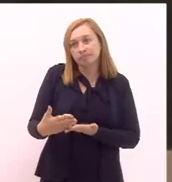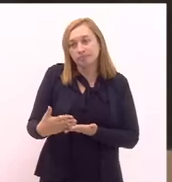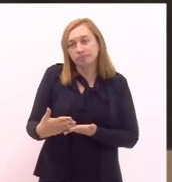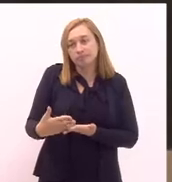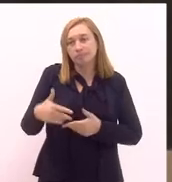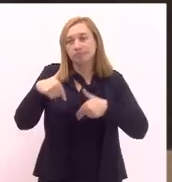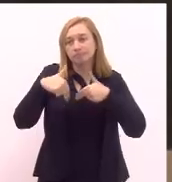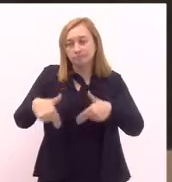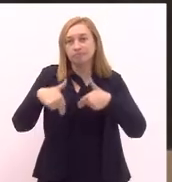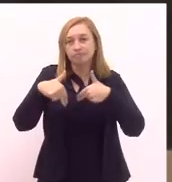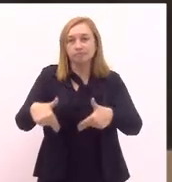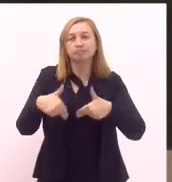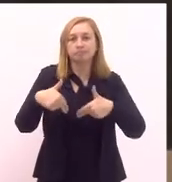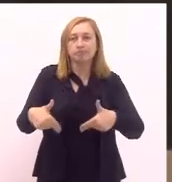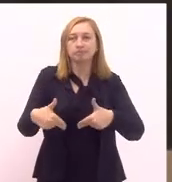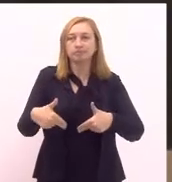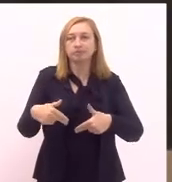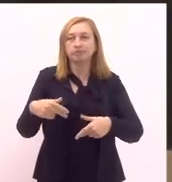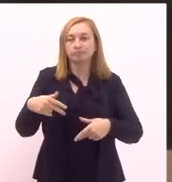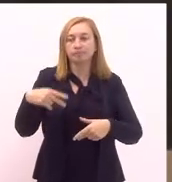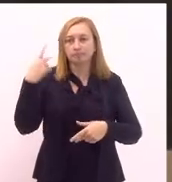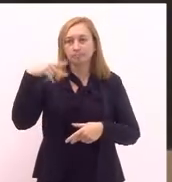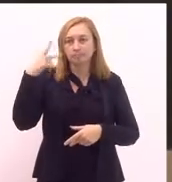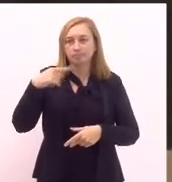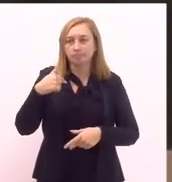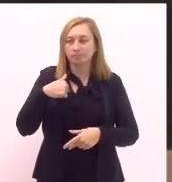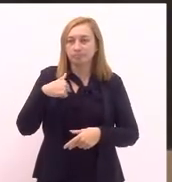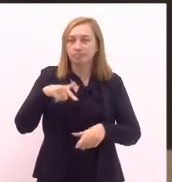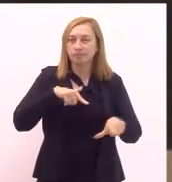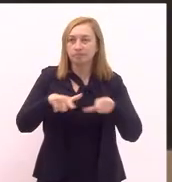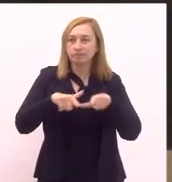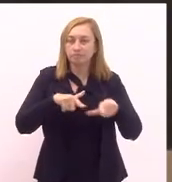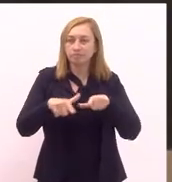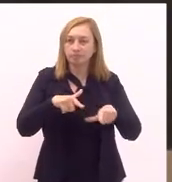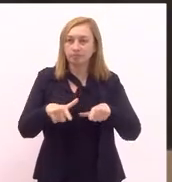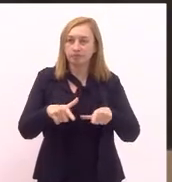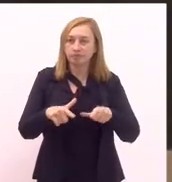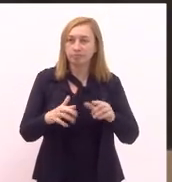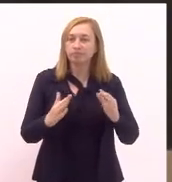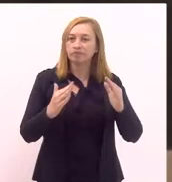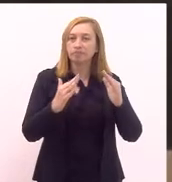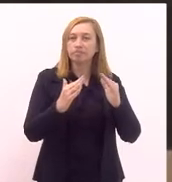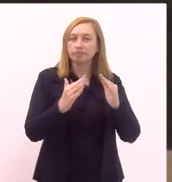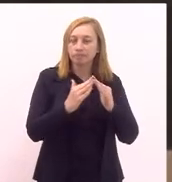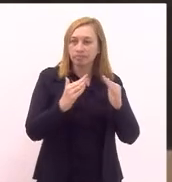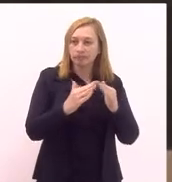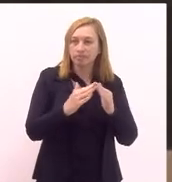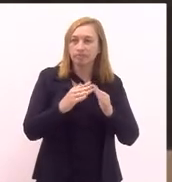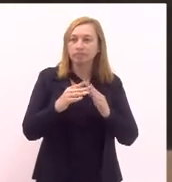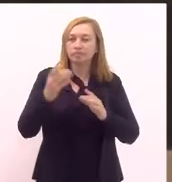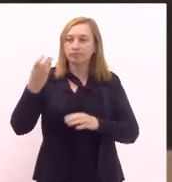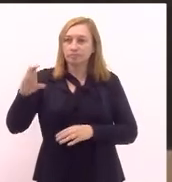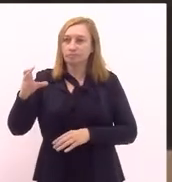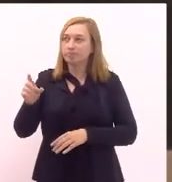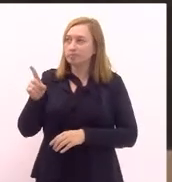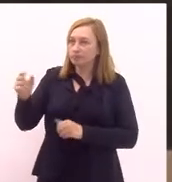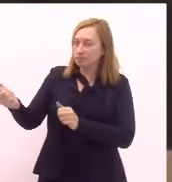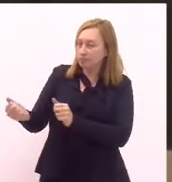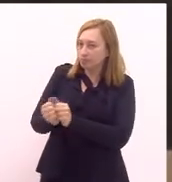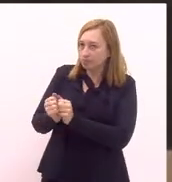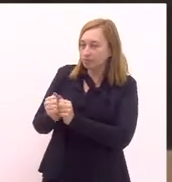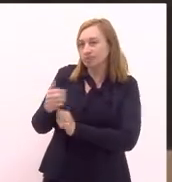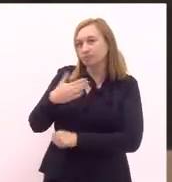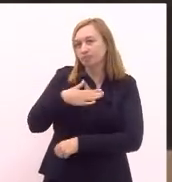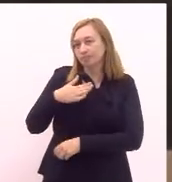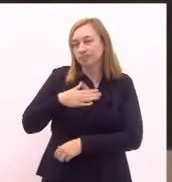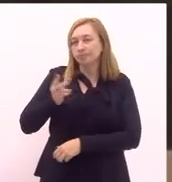militância política quando eu era trabalhadora doméstica em Copacabana Você estava sempre ao meu lado